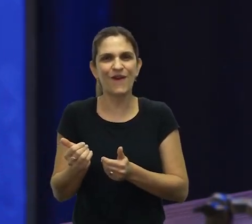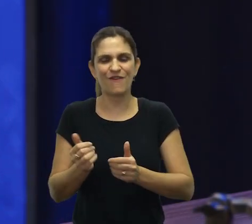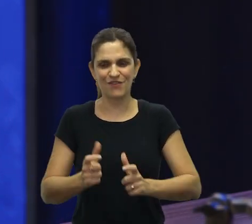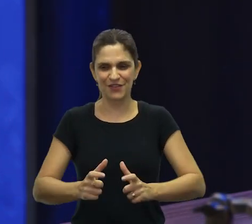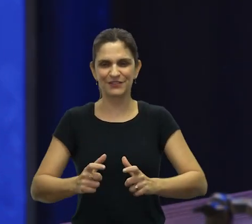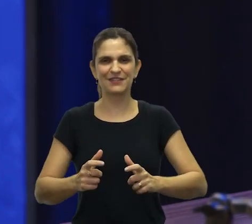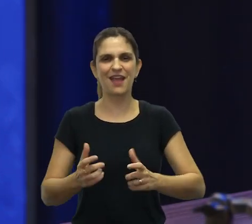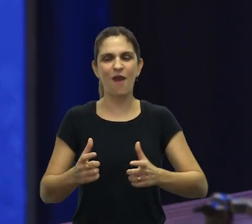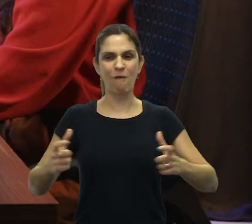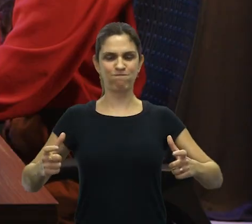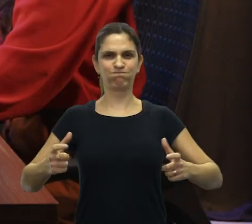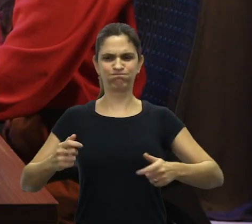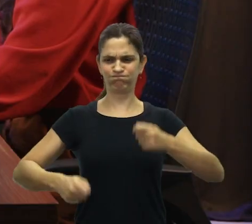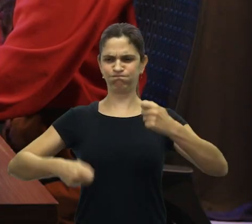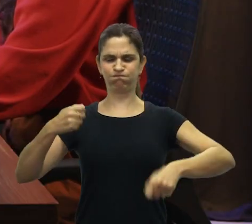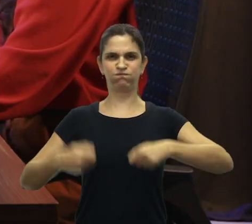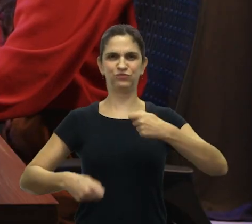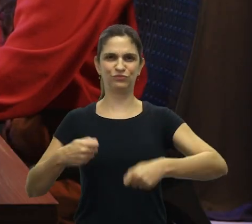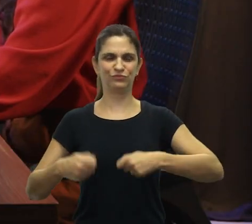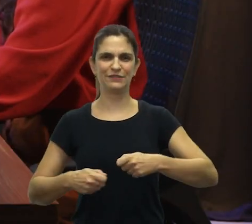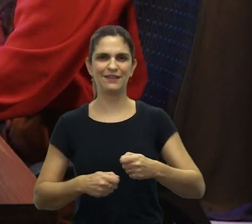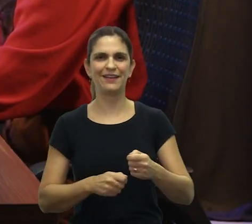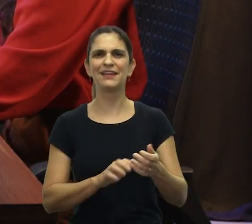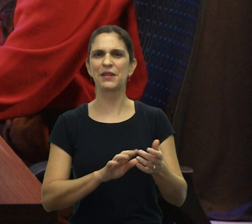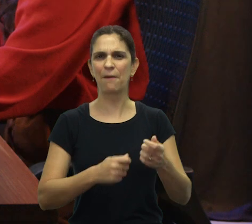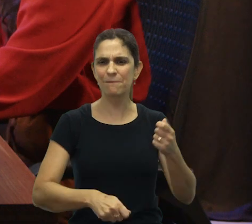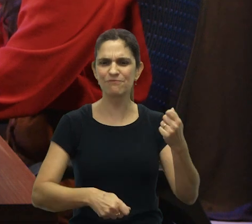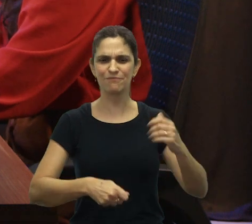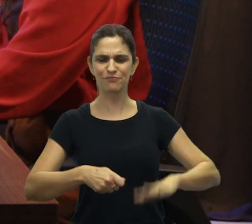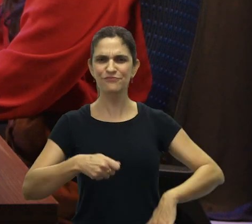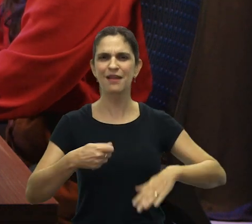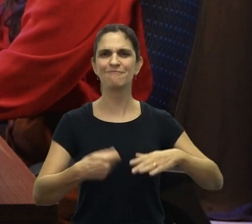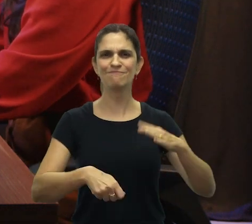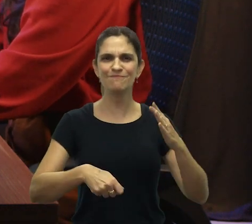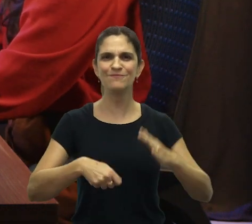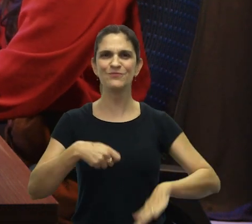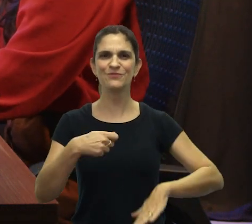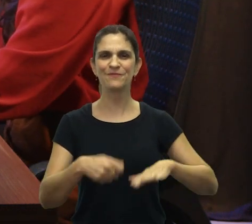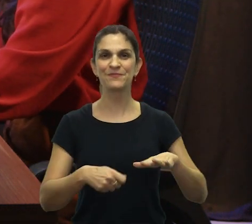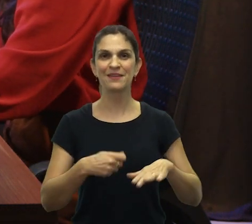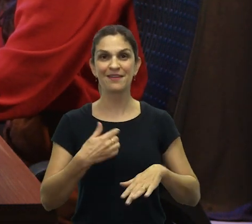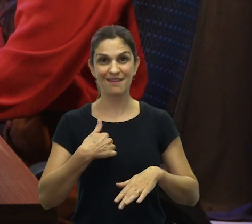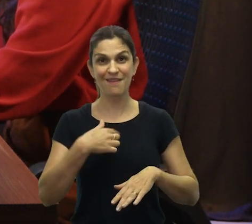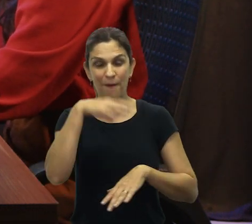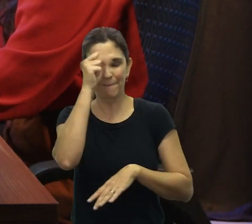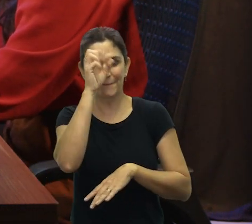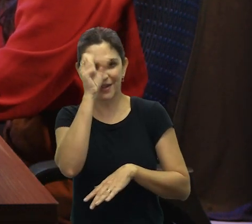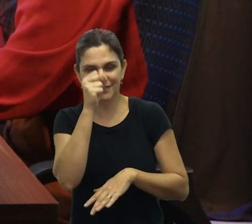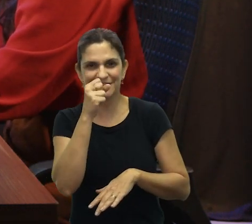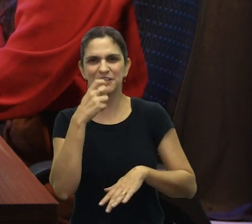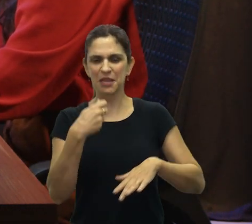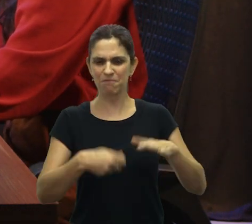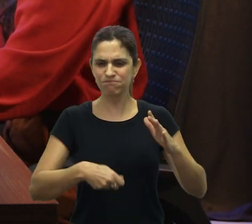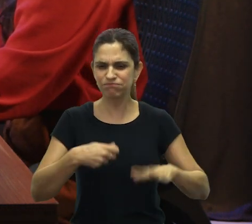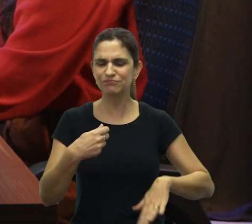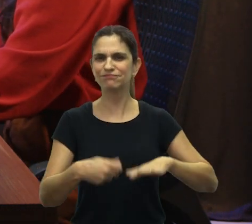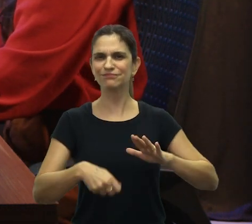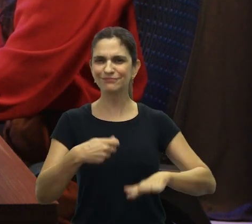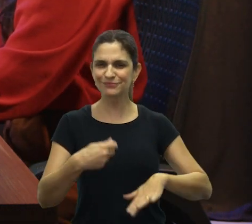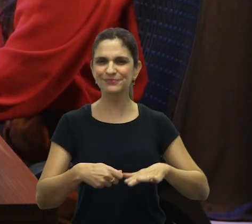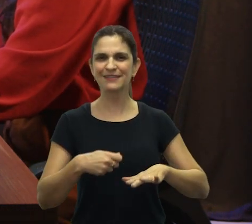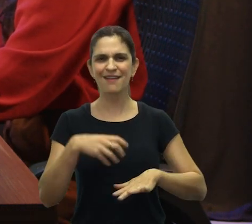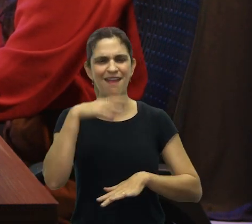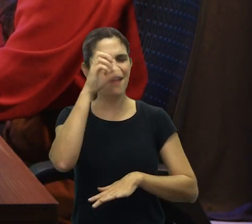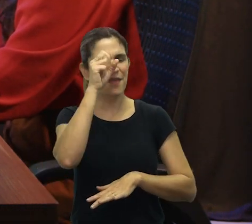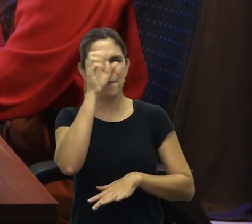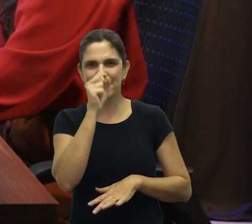pegavam os bombos maiores, mas a gurizada queria o repinique. E eu aprendi a tocar desde cedo. Eu costumo falar para todo mundo